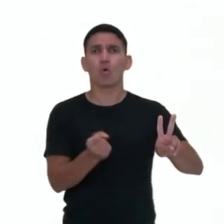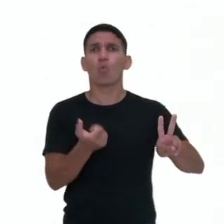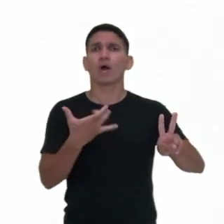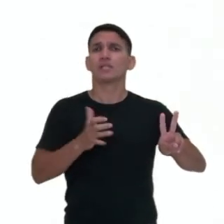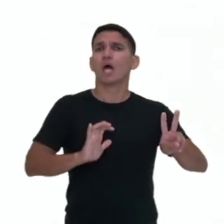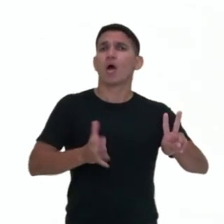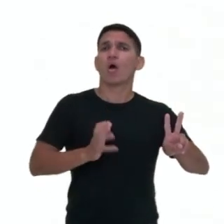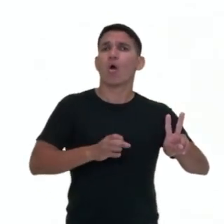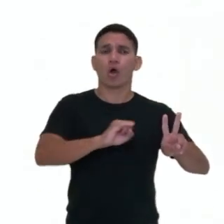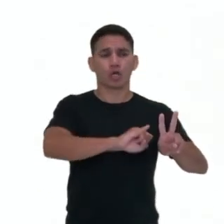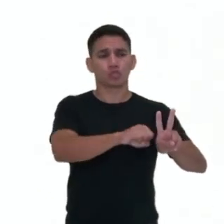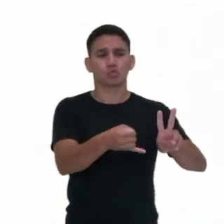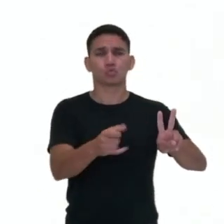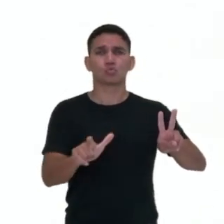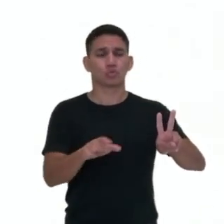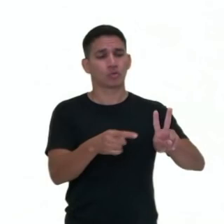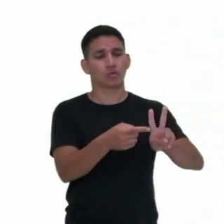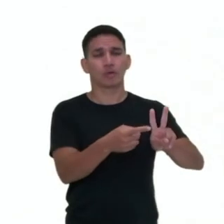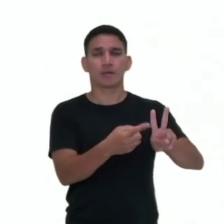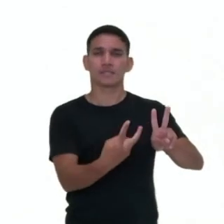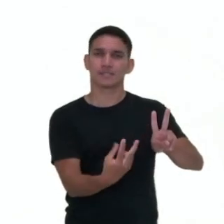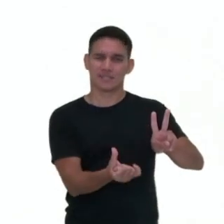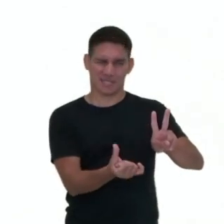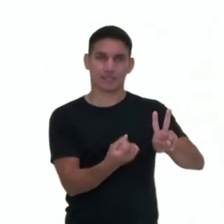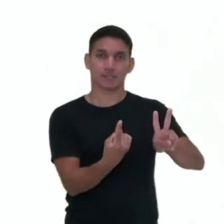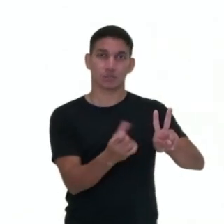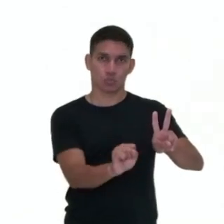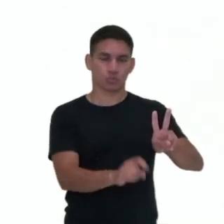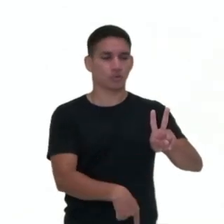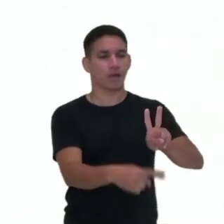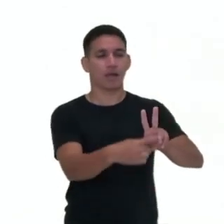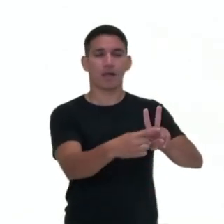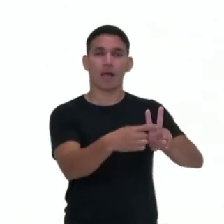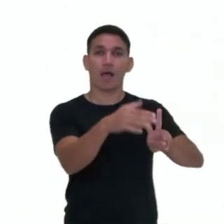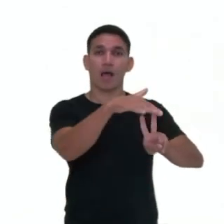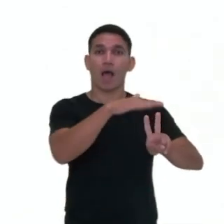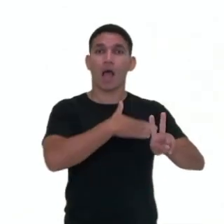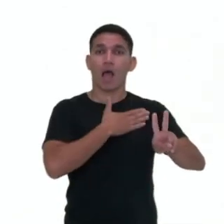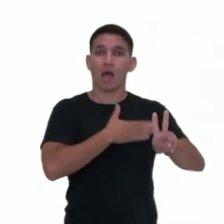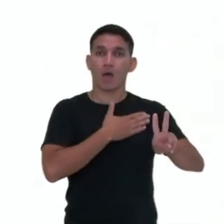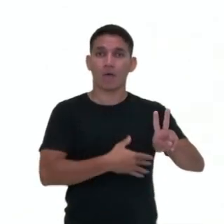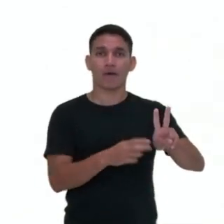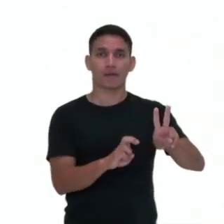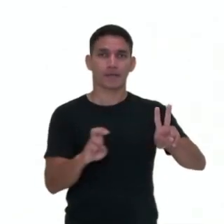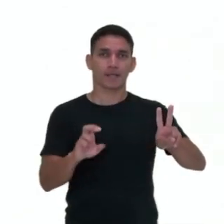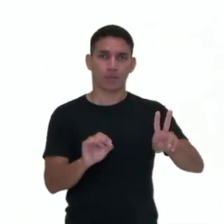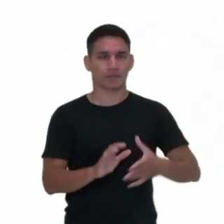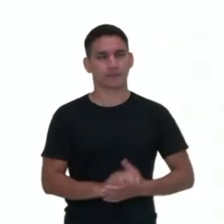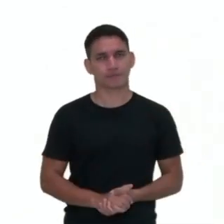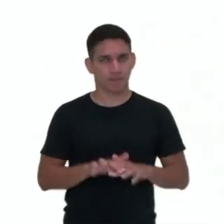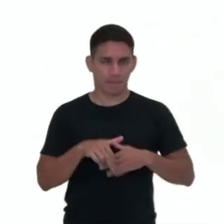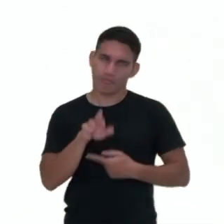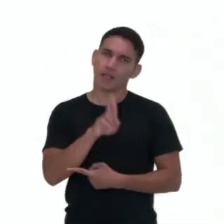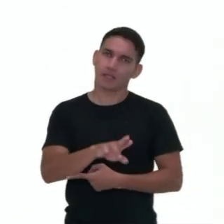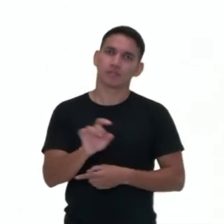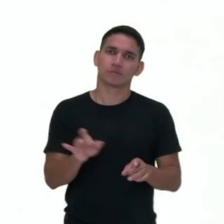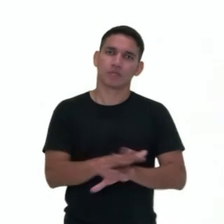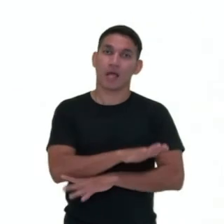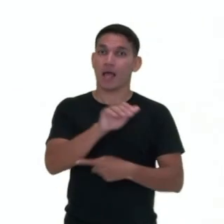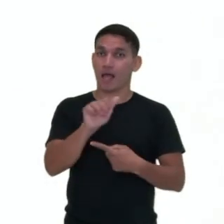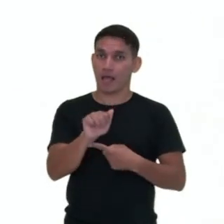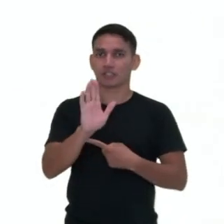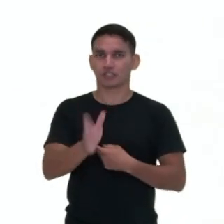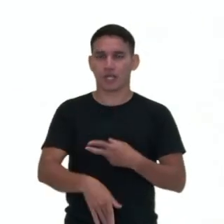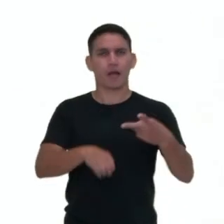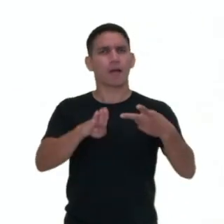julho, 618. E para agosto, 550. Respondemos a letra A.